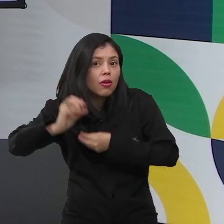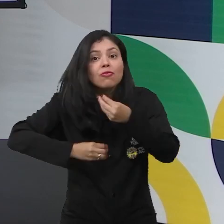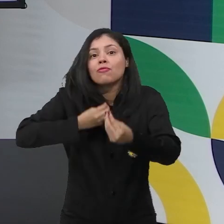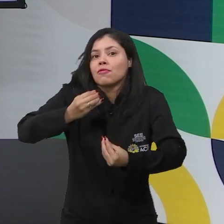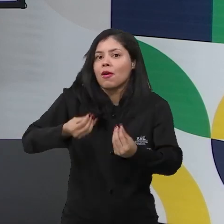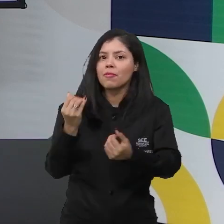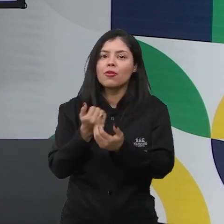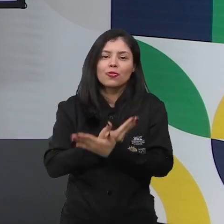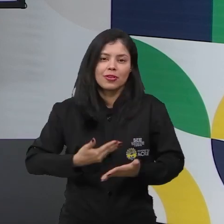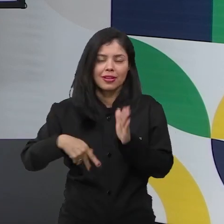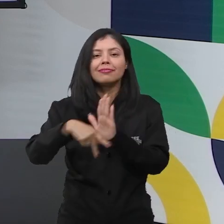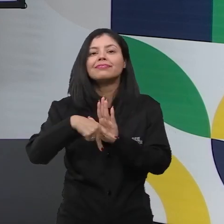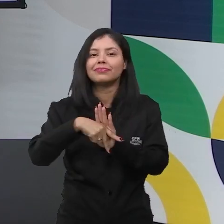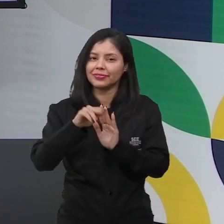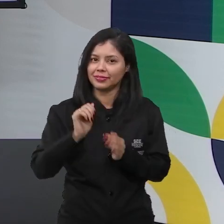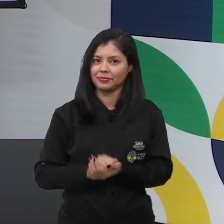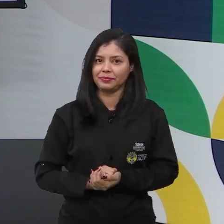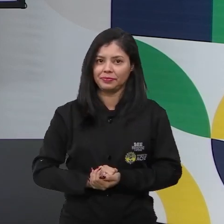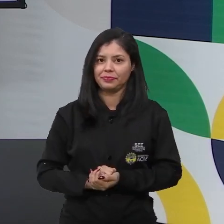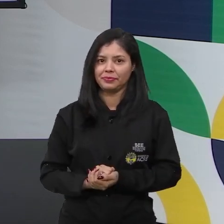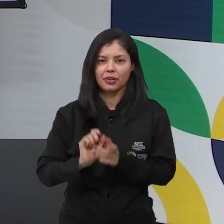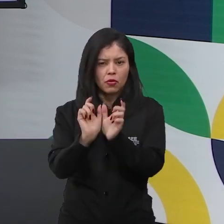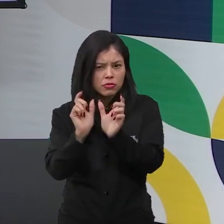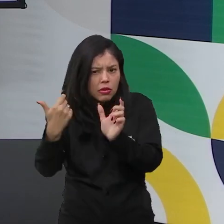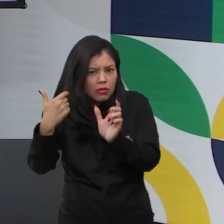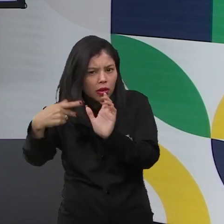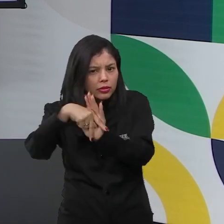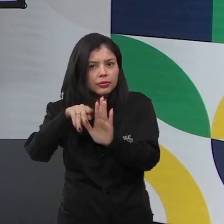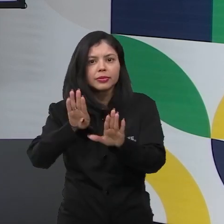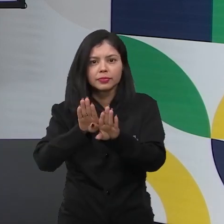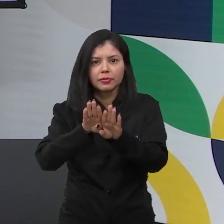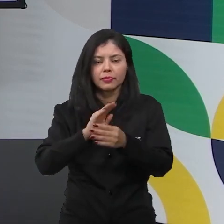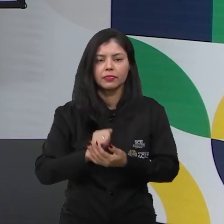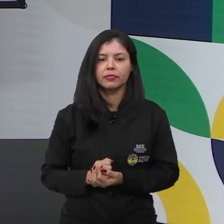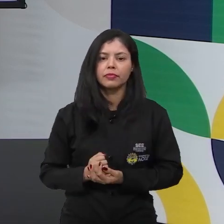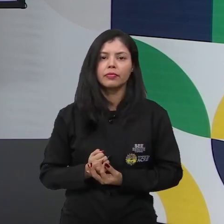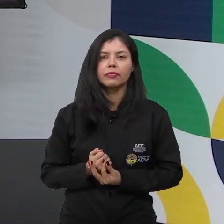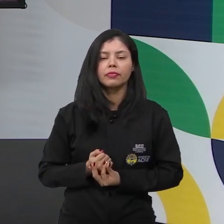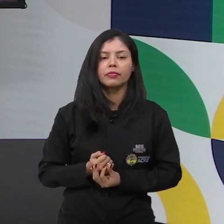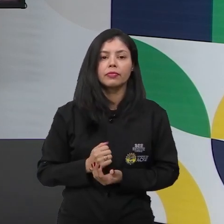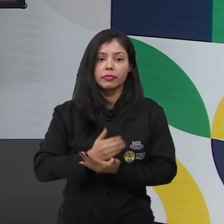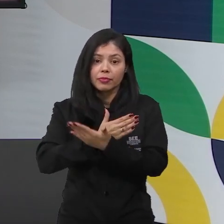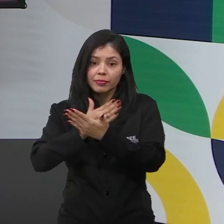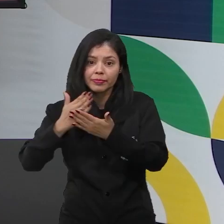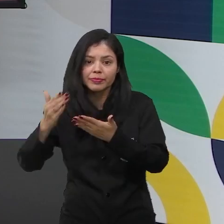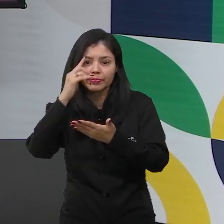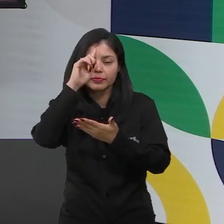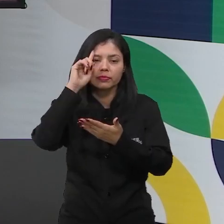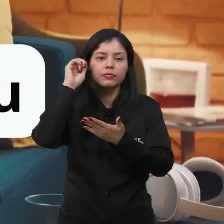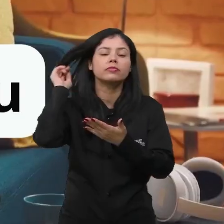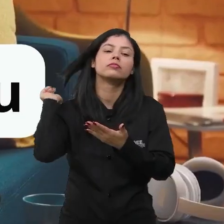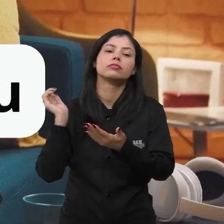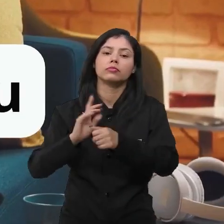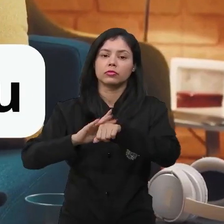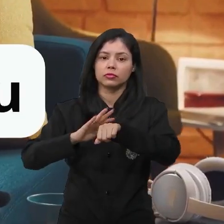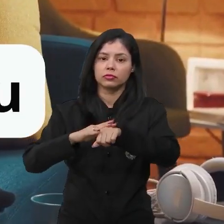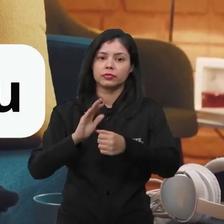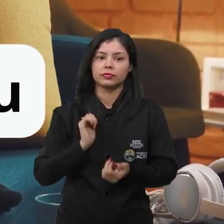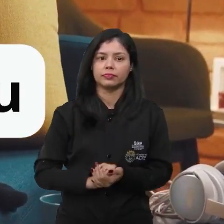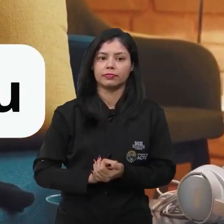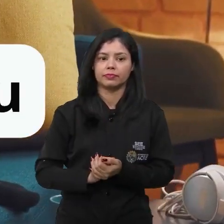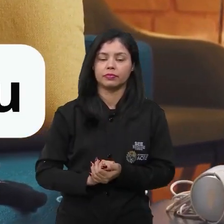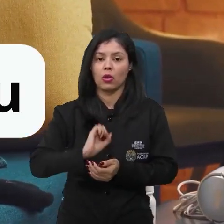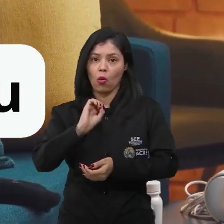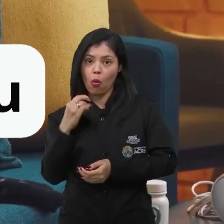o seu tratamento e os seus sintomas. Então, vamos lá. Para começar, gente, a gente vai falar das doenças